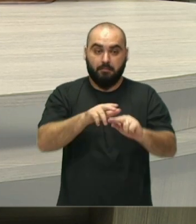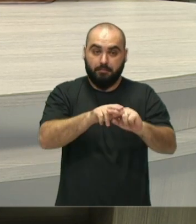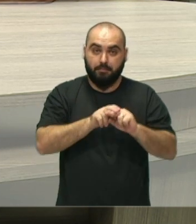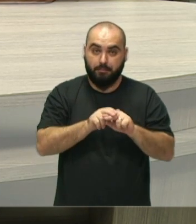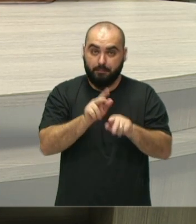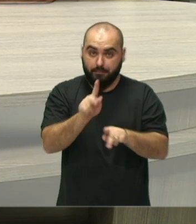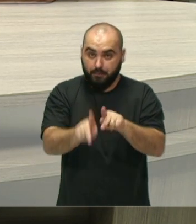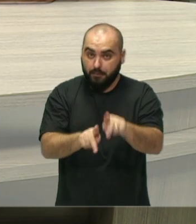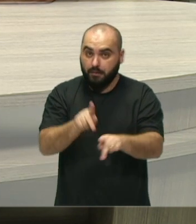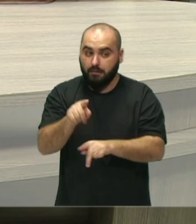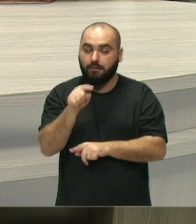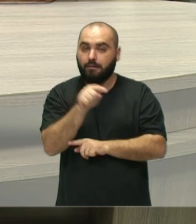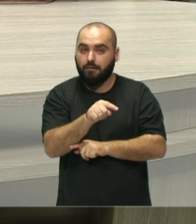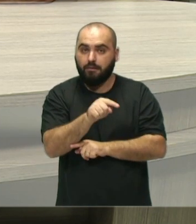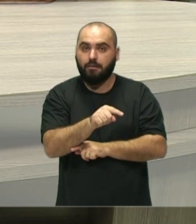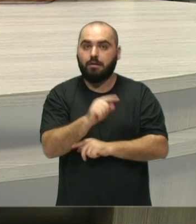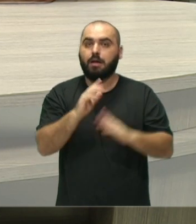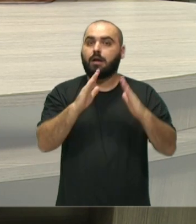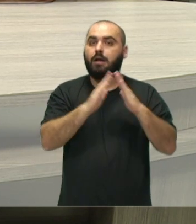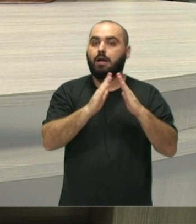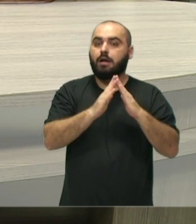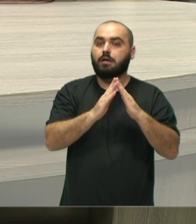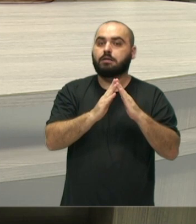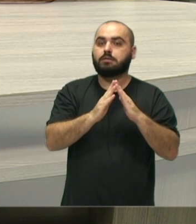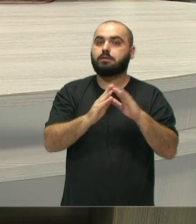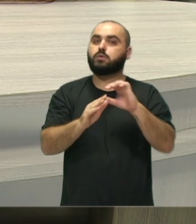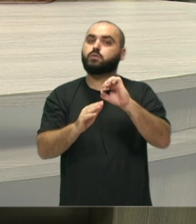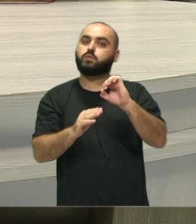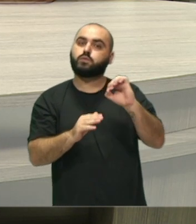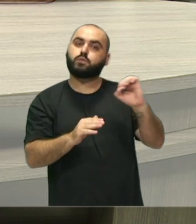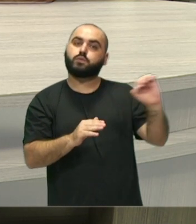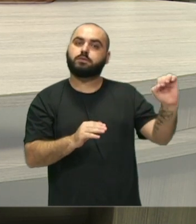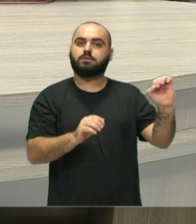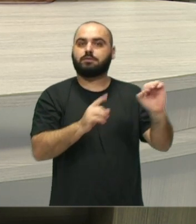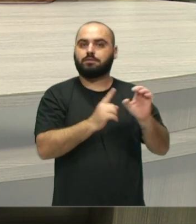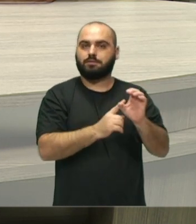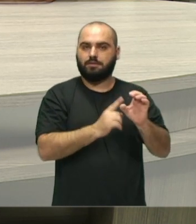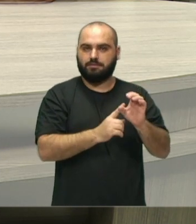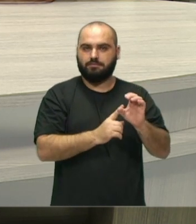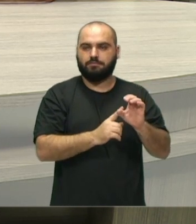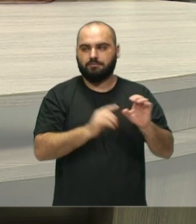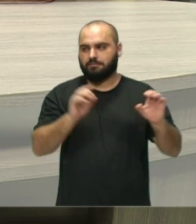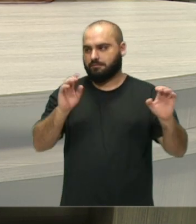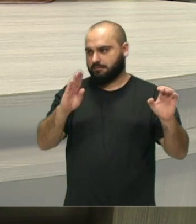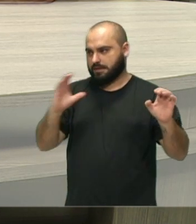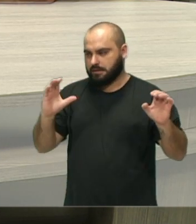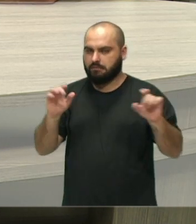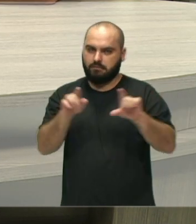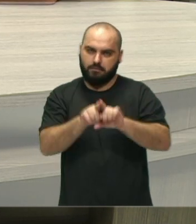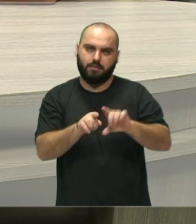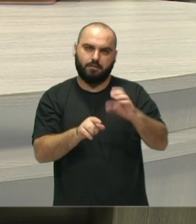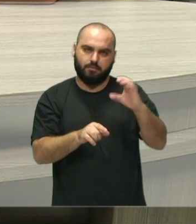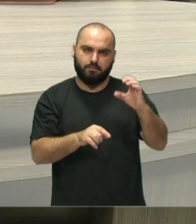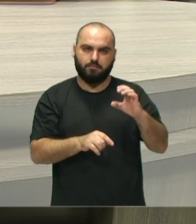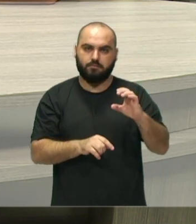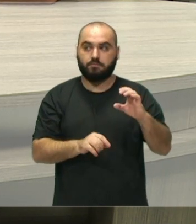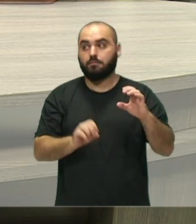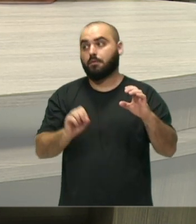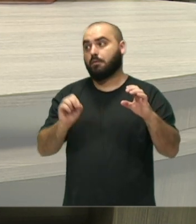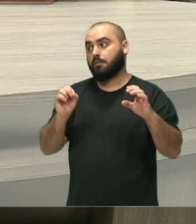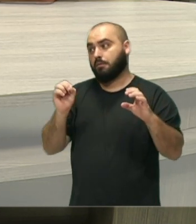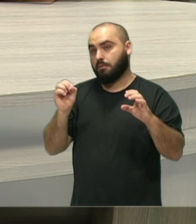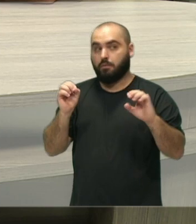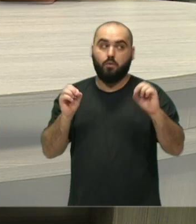na realidade, ela mora mais do lado oeste da cidade, Balneário Camboriú e Camboriú, né? Ou em Itajaí. Ou